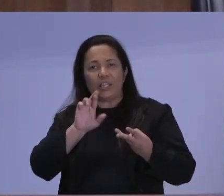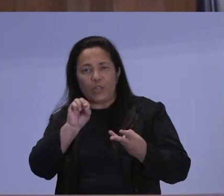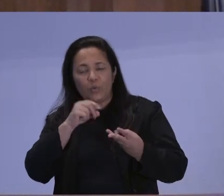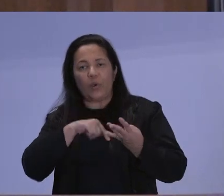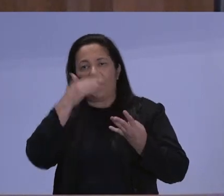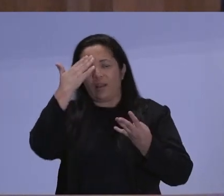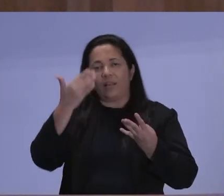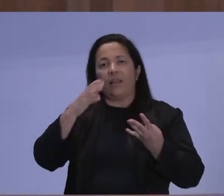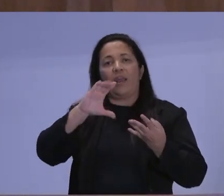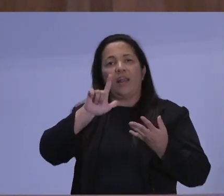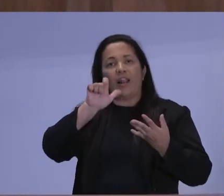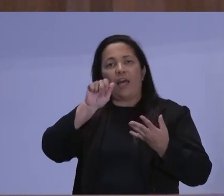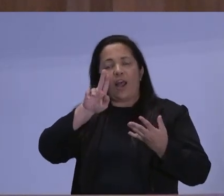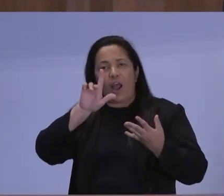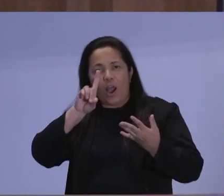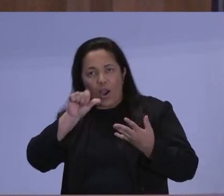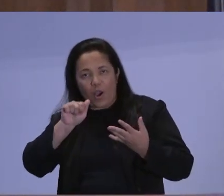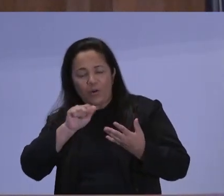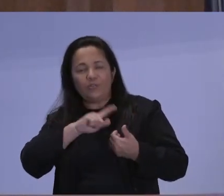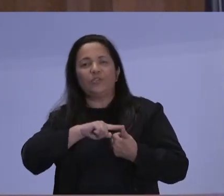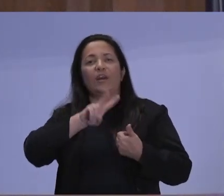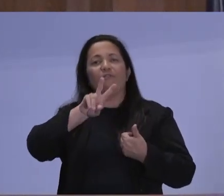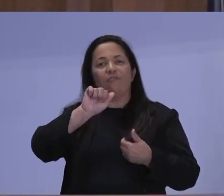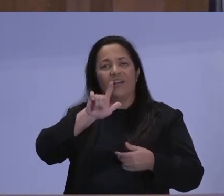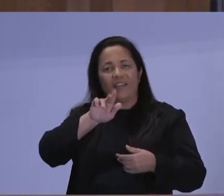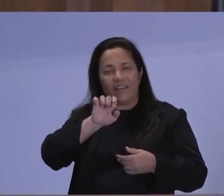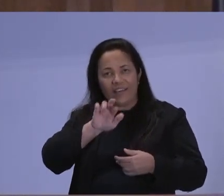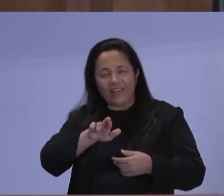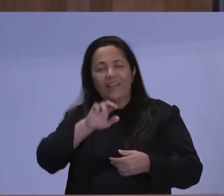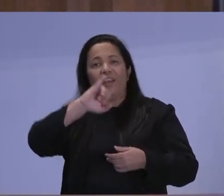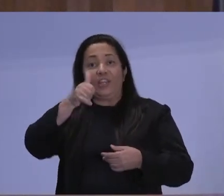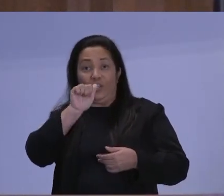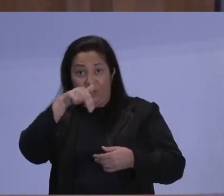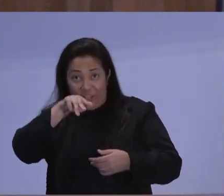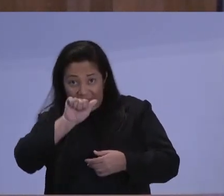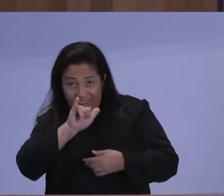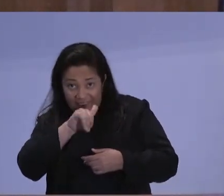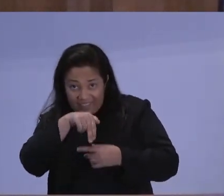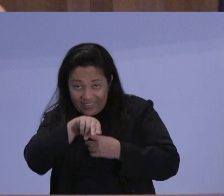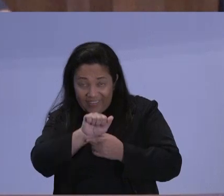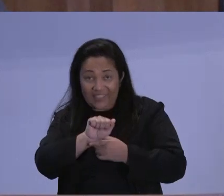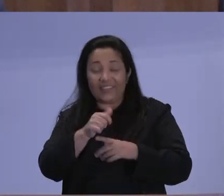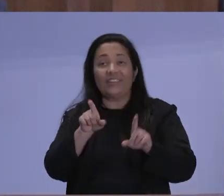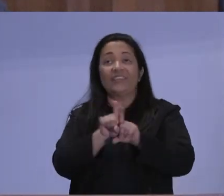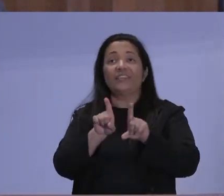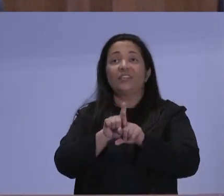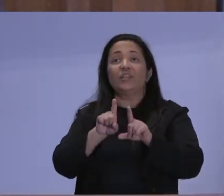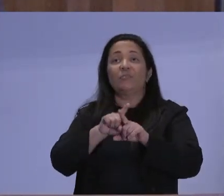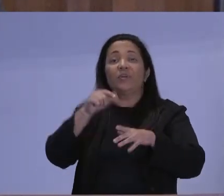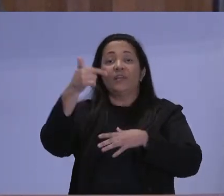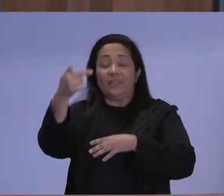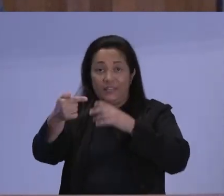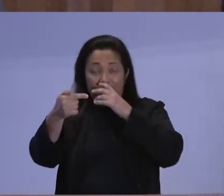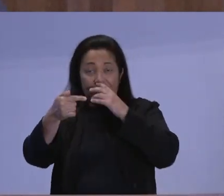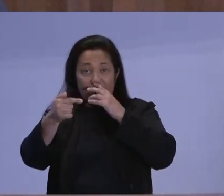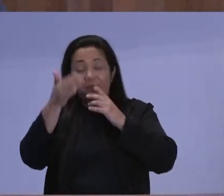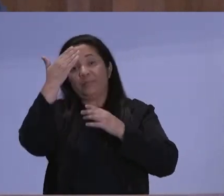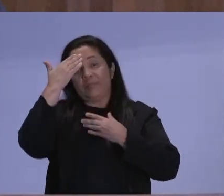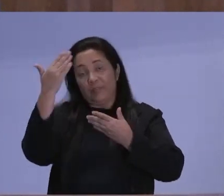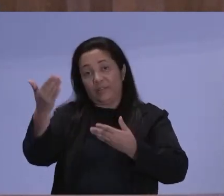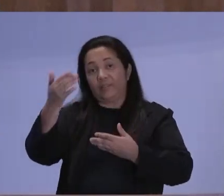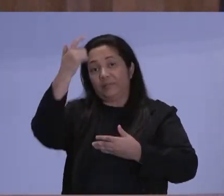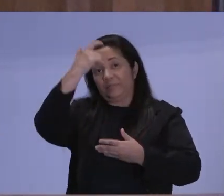Gomes, a doutora Cláudia Porto, a doutora Andréia Monteiro e a doutora Janaína Barbaresco, que está aí na coordenação do serviço, colocar a gente aqui à